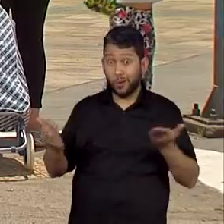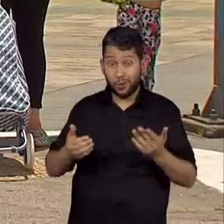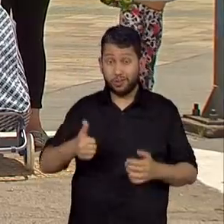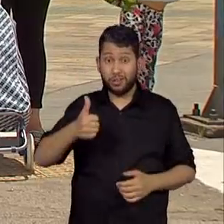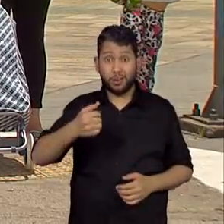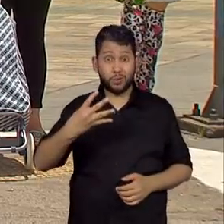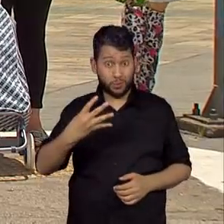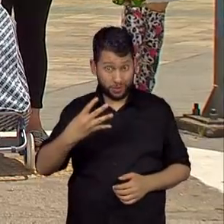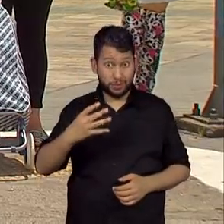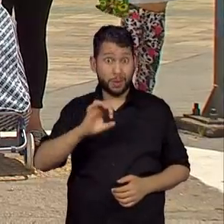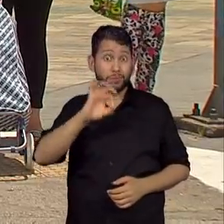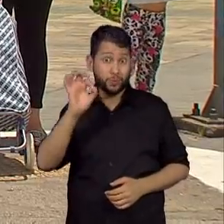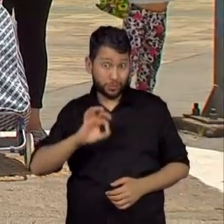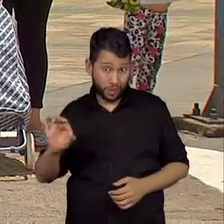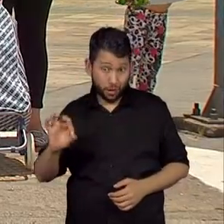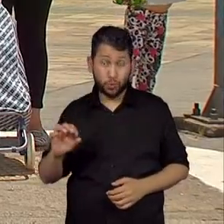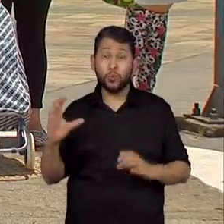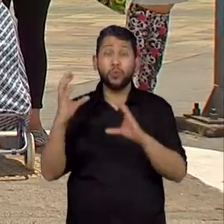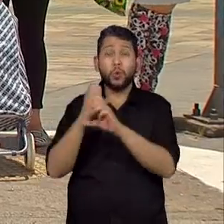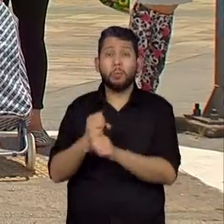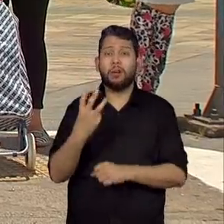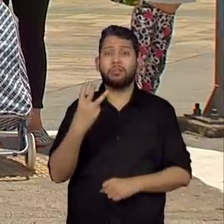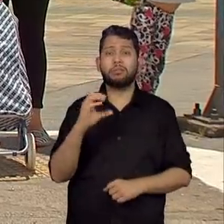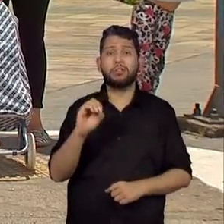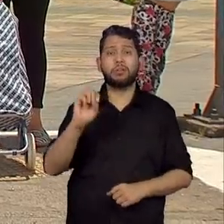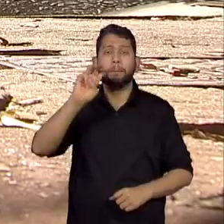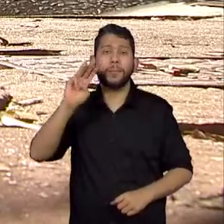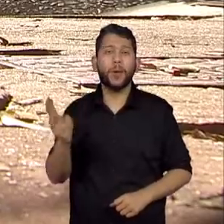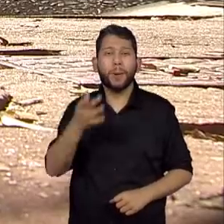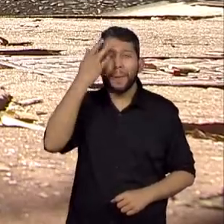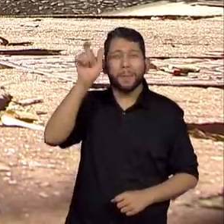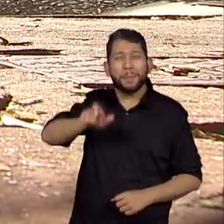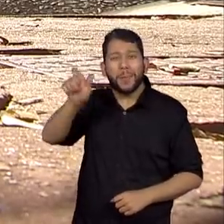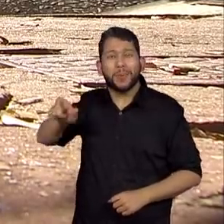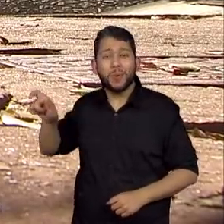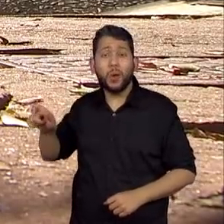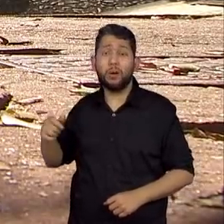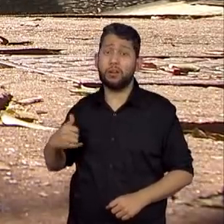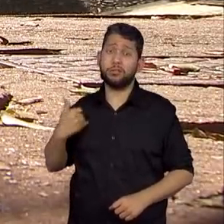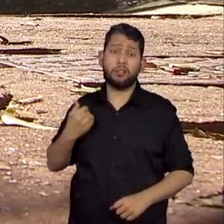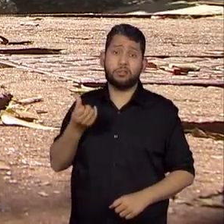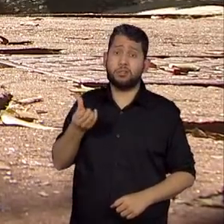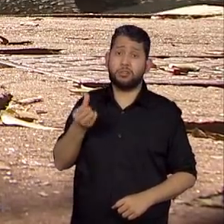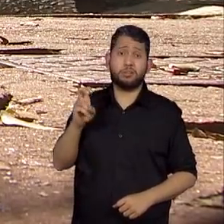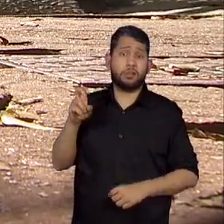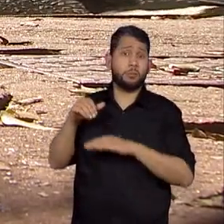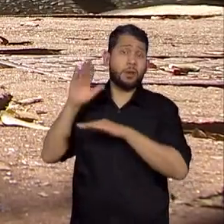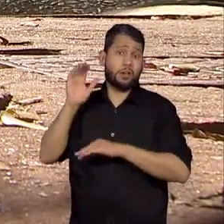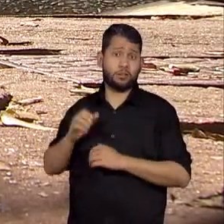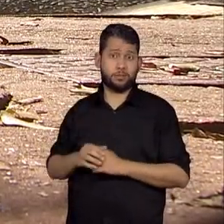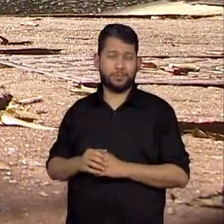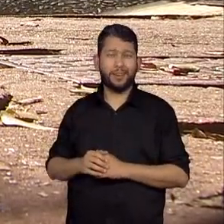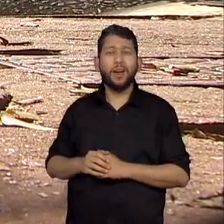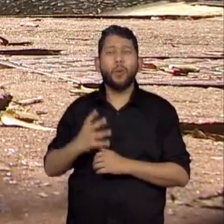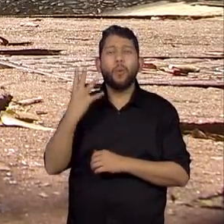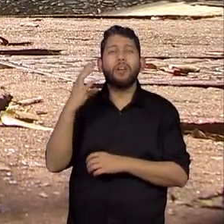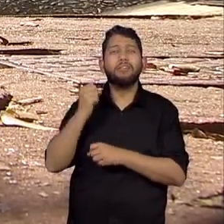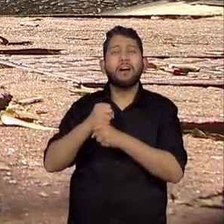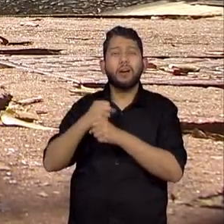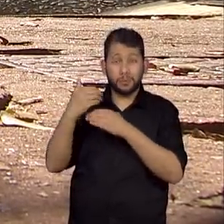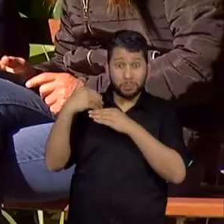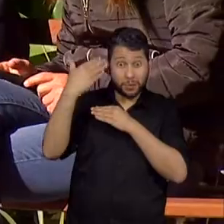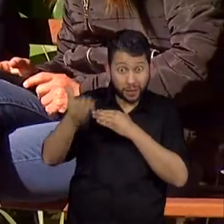mais de 65 anos. E daqui a uns 40 anos, assim, essa porcentagem vai aumentar,